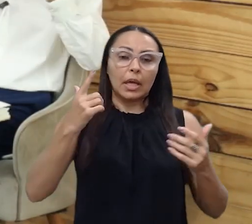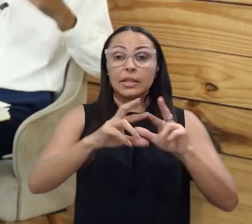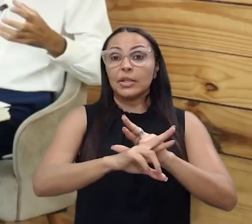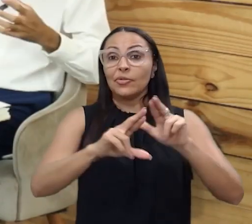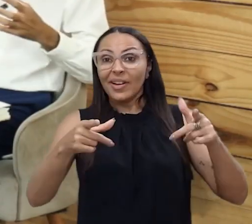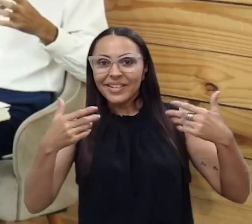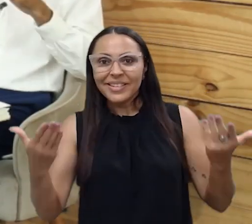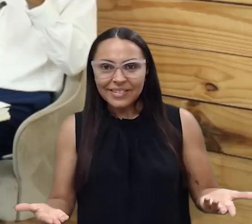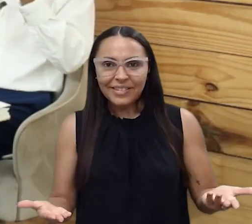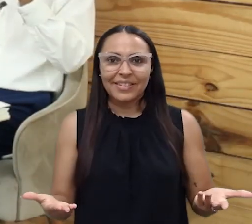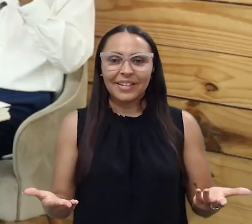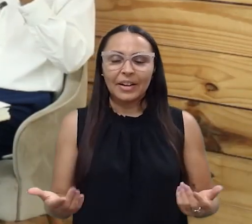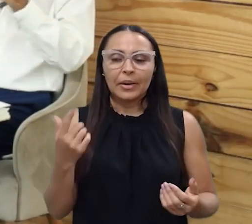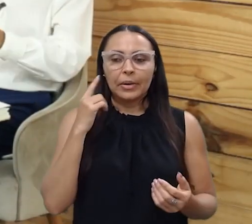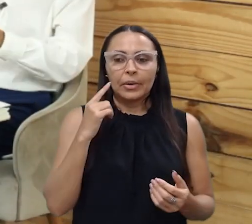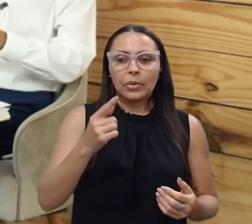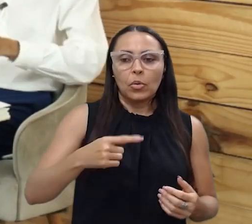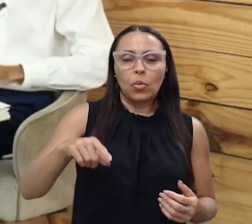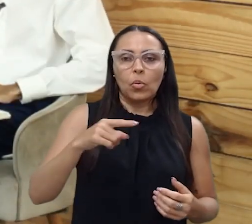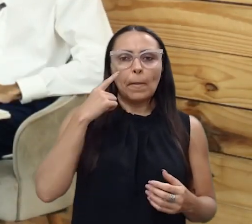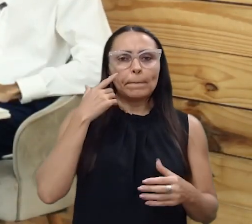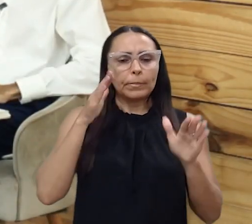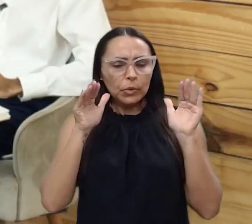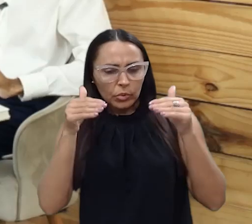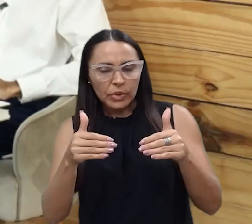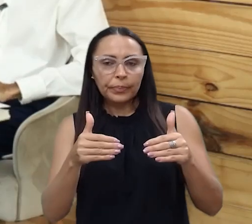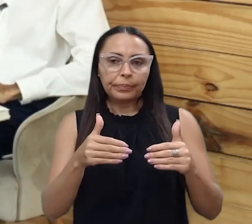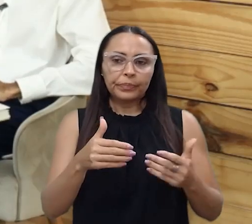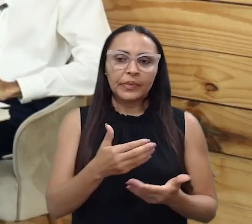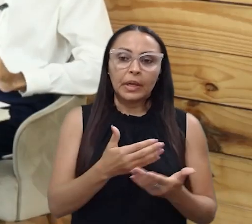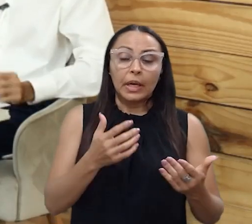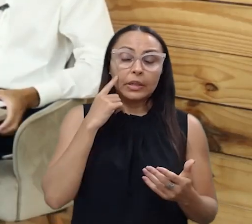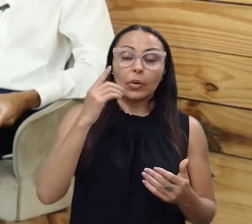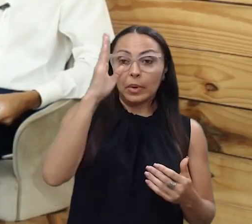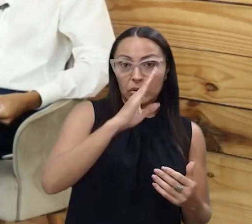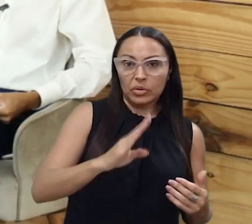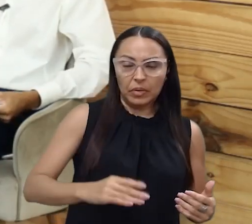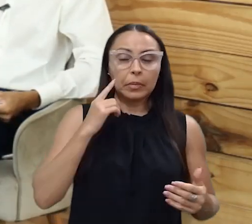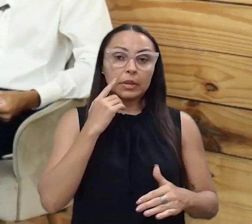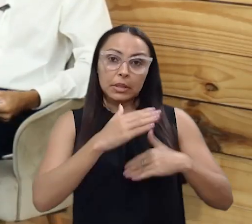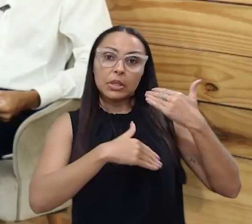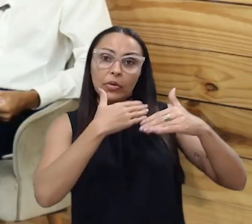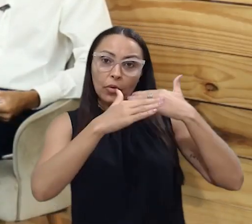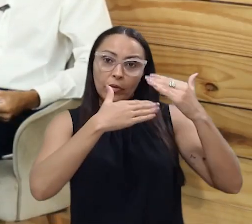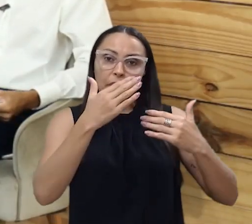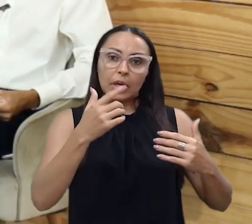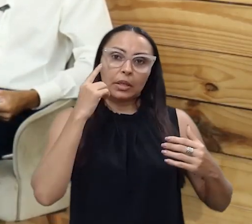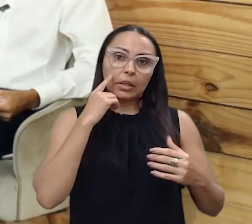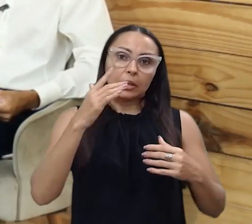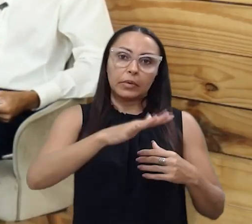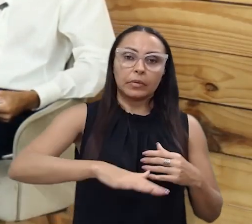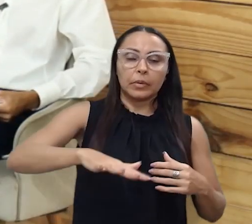heterogeneidades, né, das diferenças, uma nação. E ele fala, será que a nação brasileira pretende desenvolver-se no sentido de se tornar uma